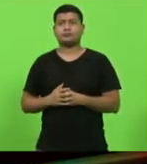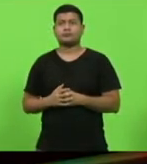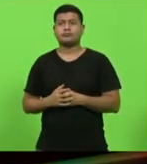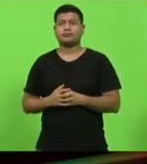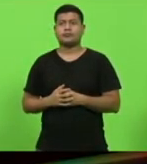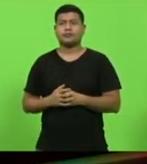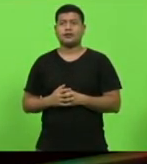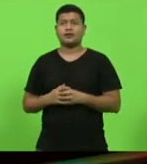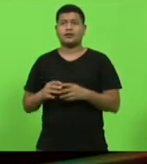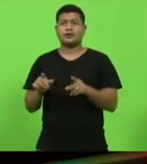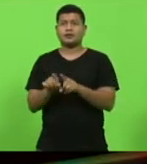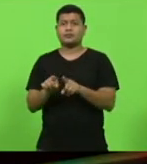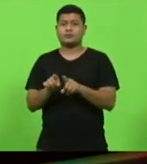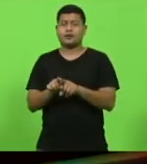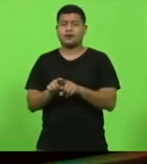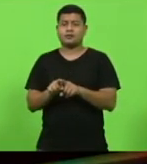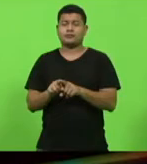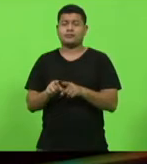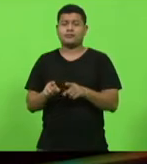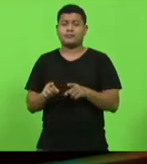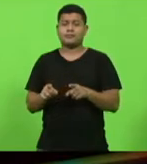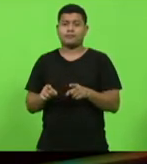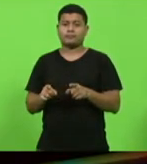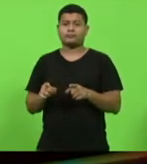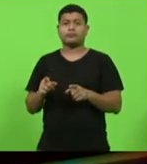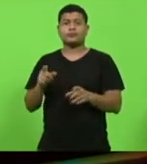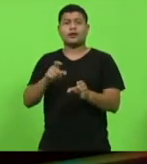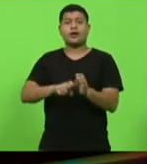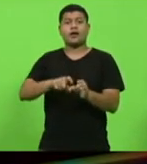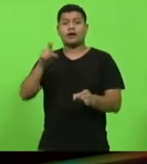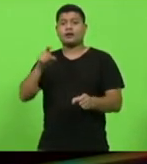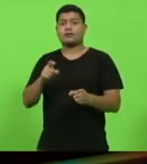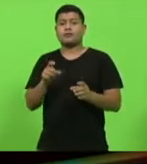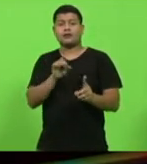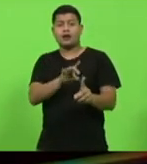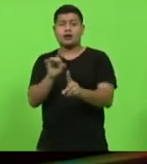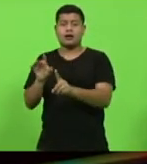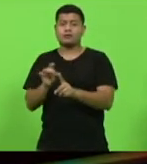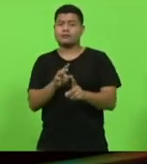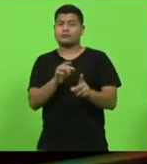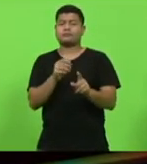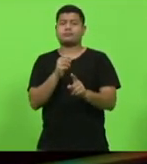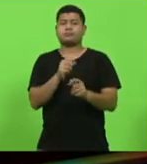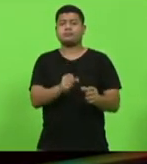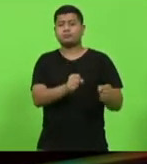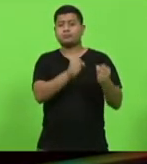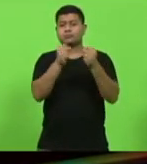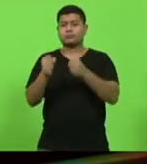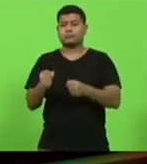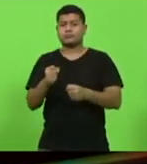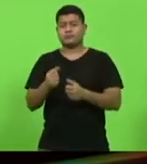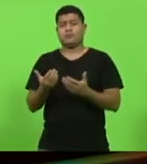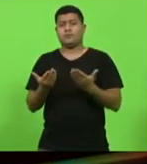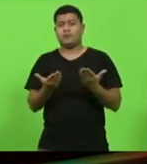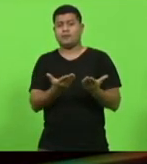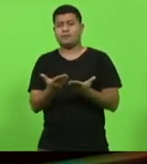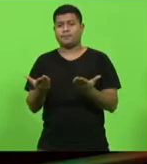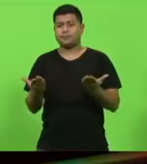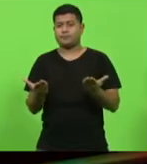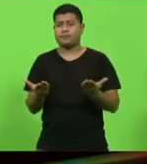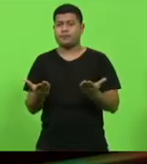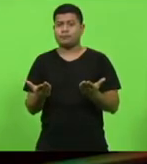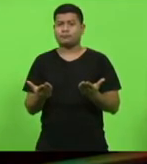é e ao mesmo tempo da independência dos poderes a estarem